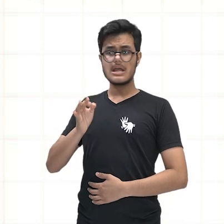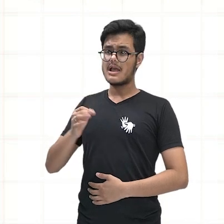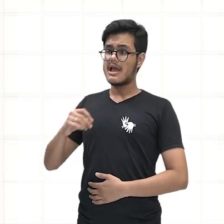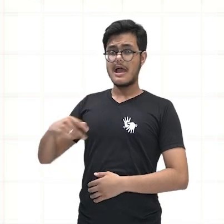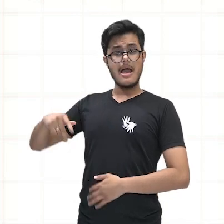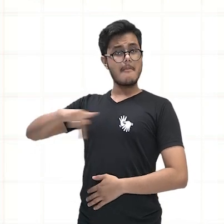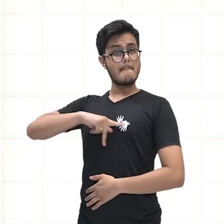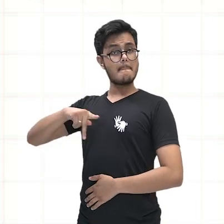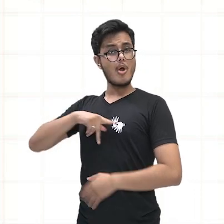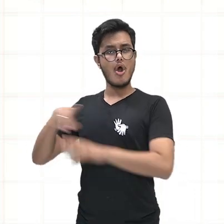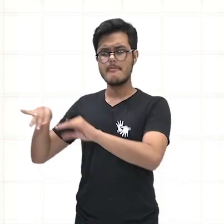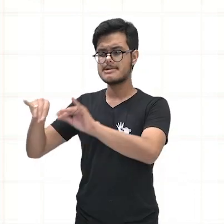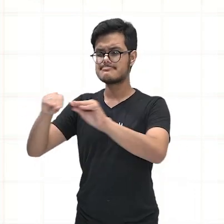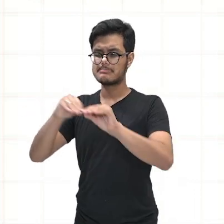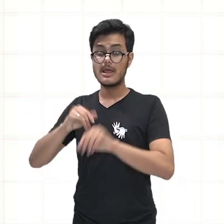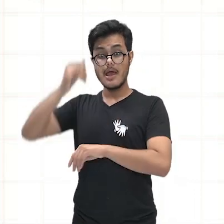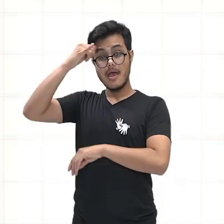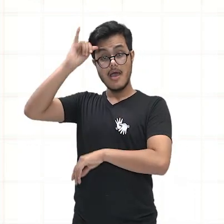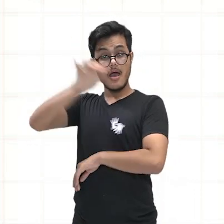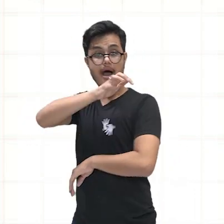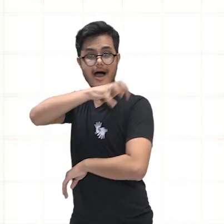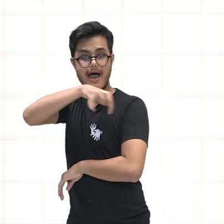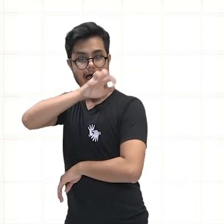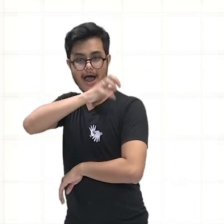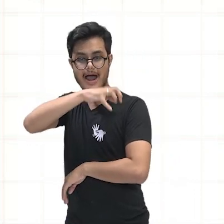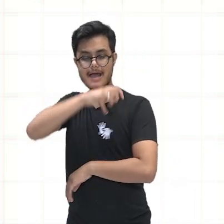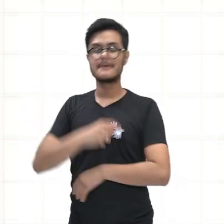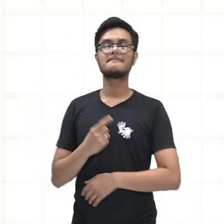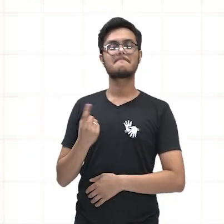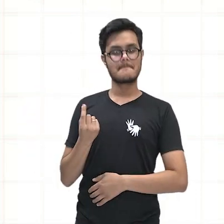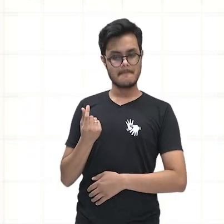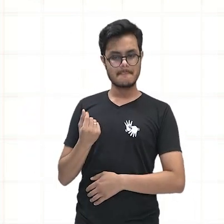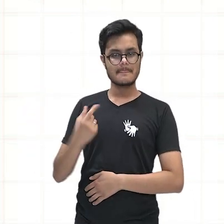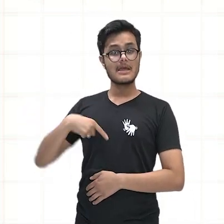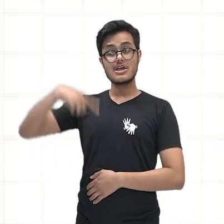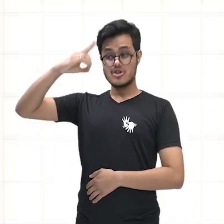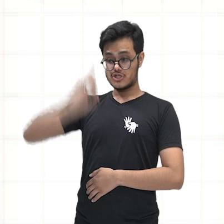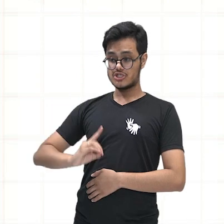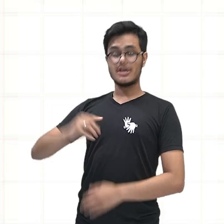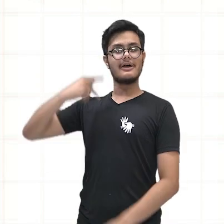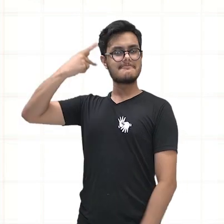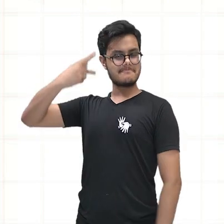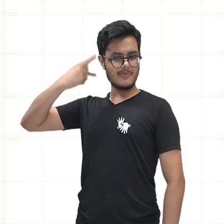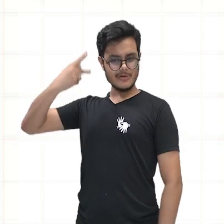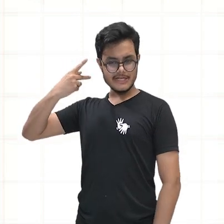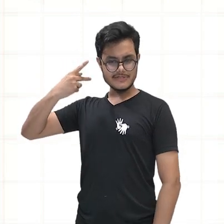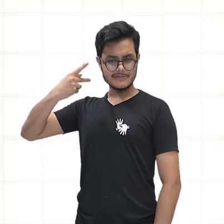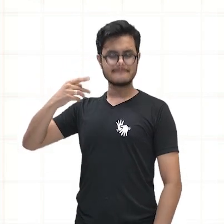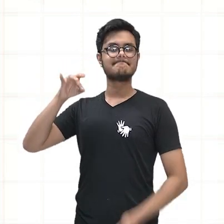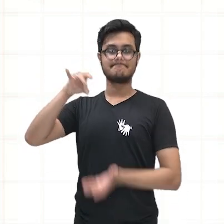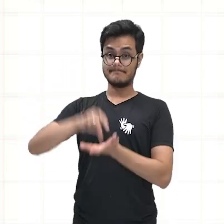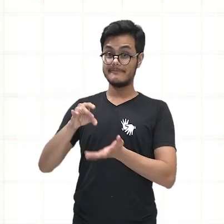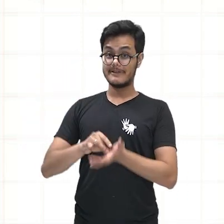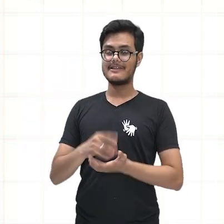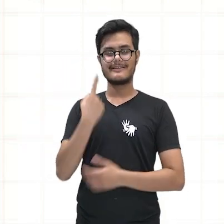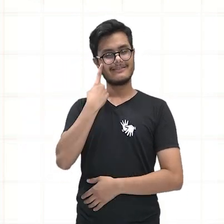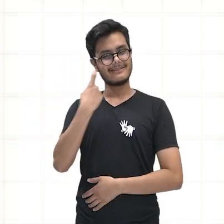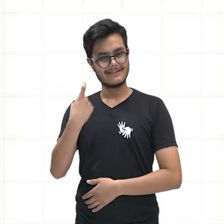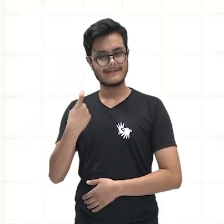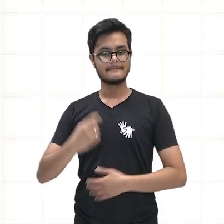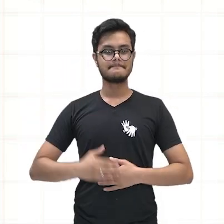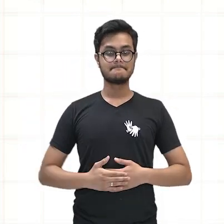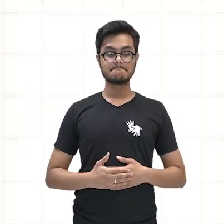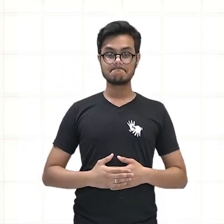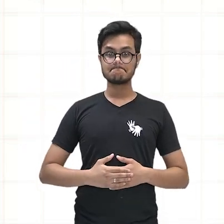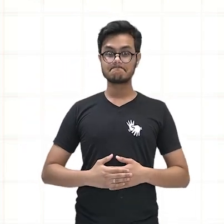terras e de gado e os únicos a possuir direitos polí íos olha só que interessante os